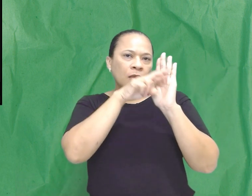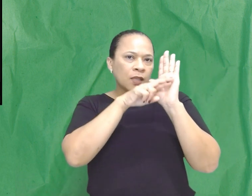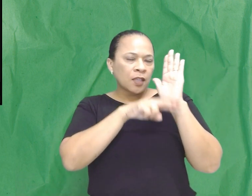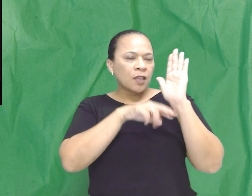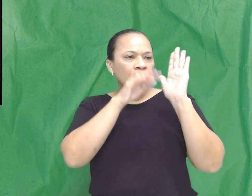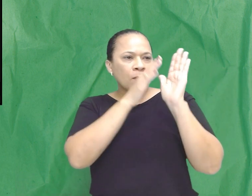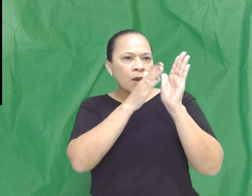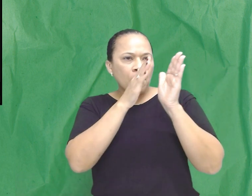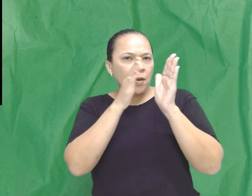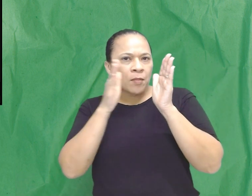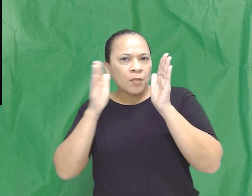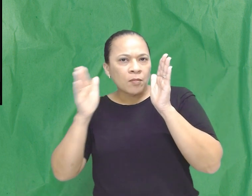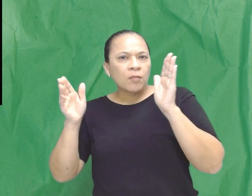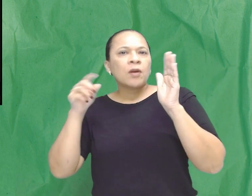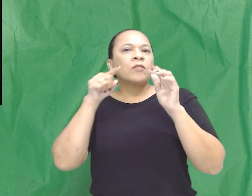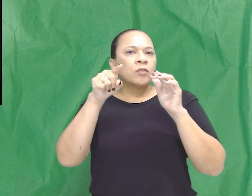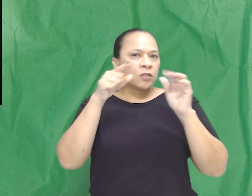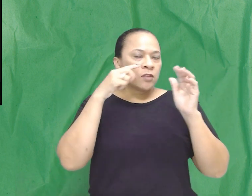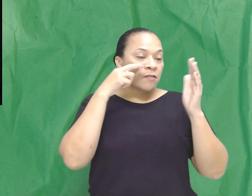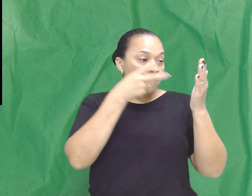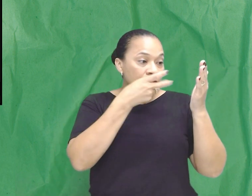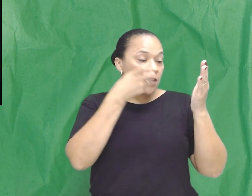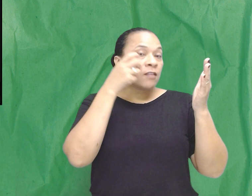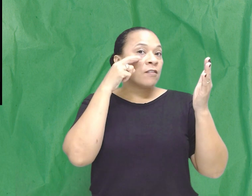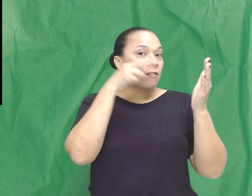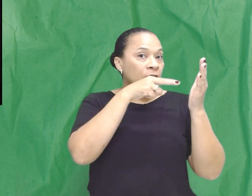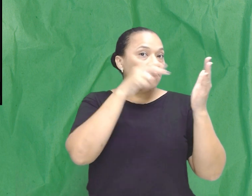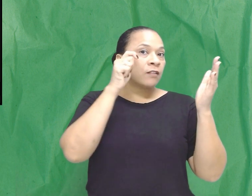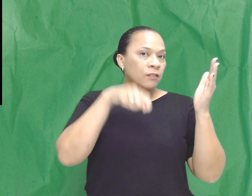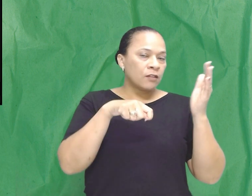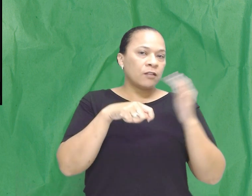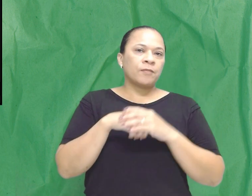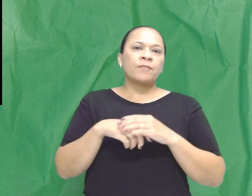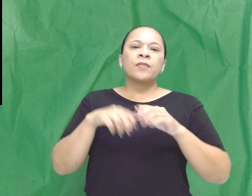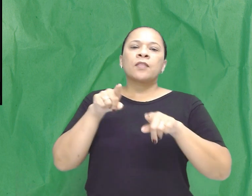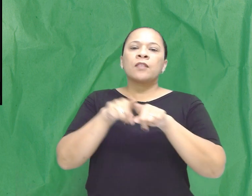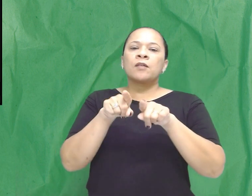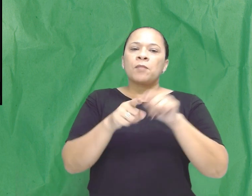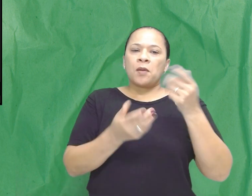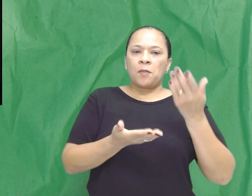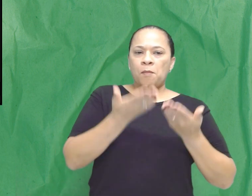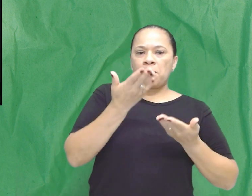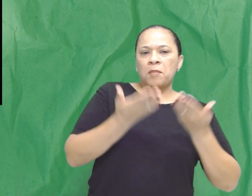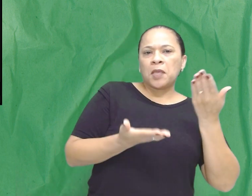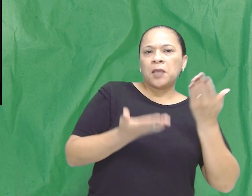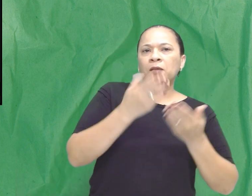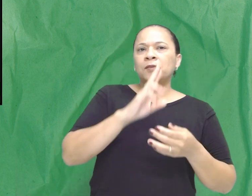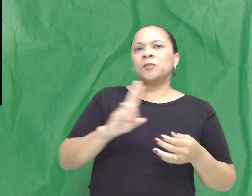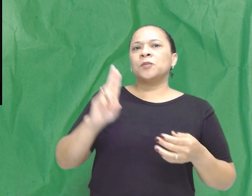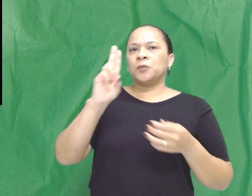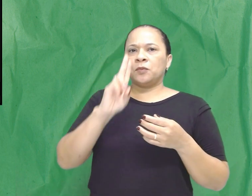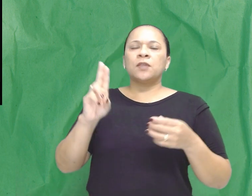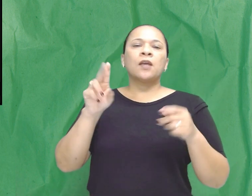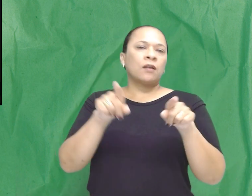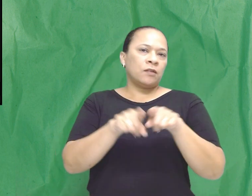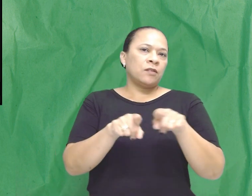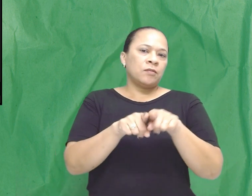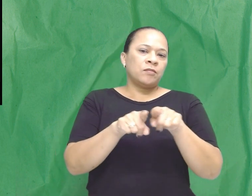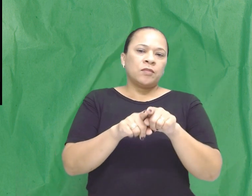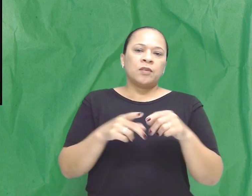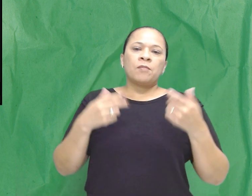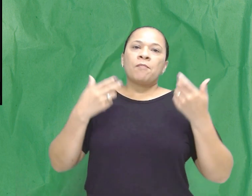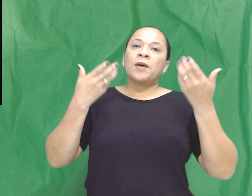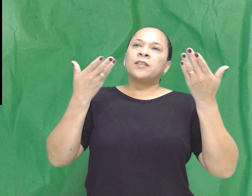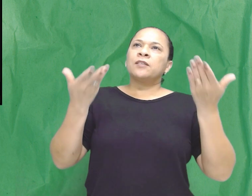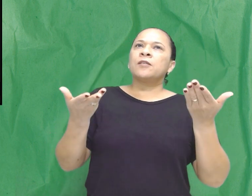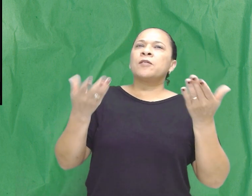os ingredientes e o peso ou a quantidade corretos. Mas o que é importante a gente lembrar com relação à